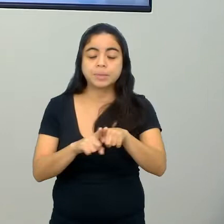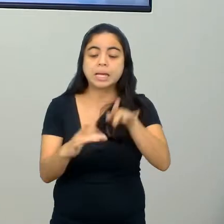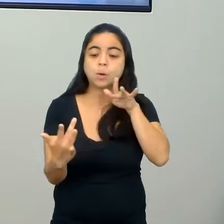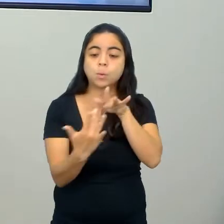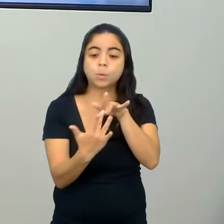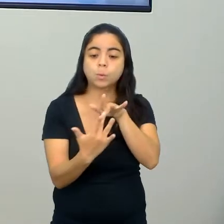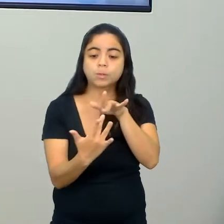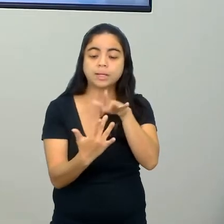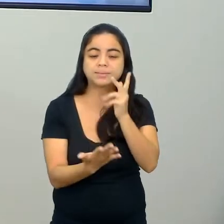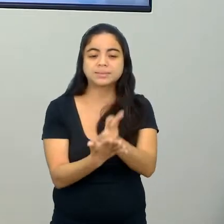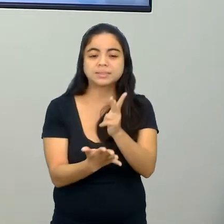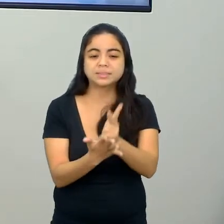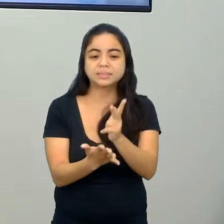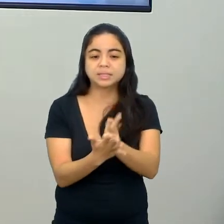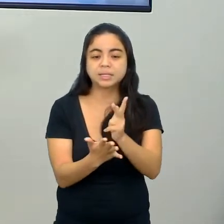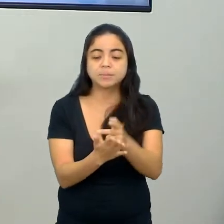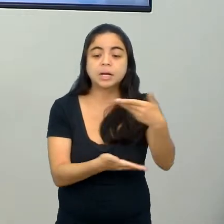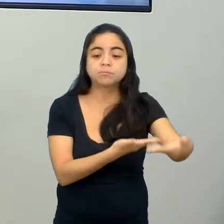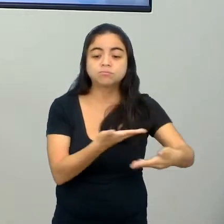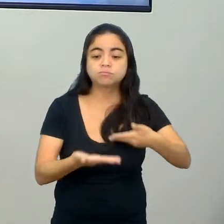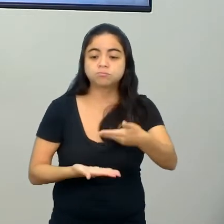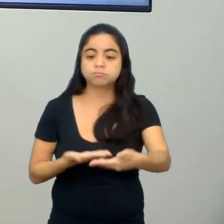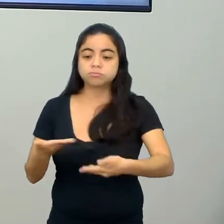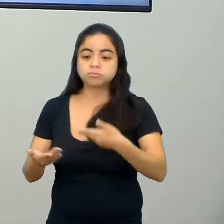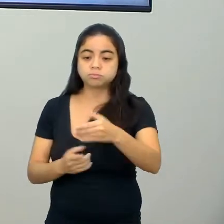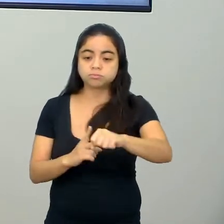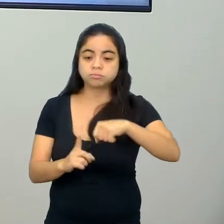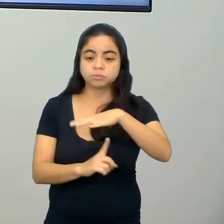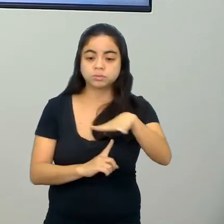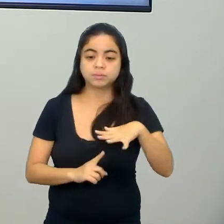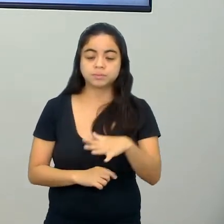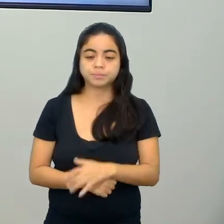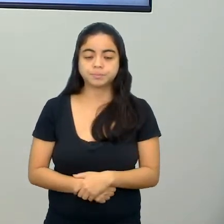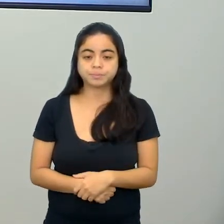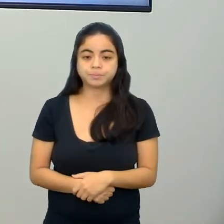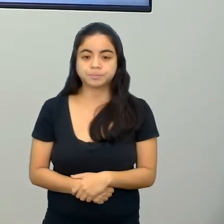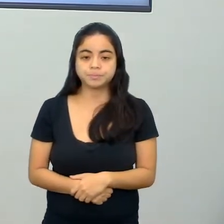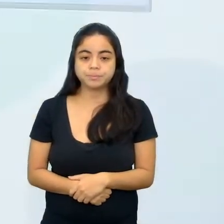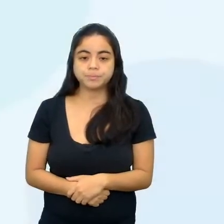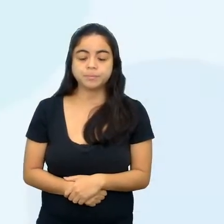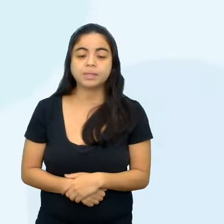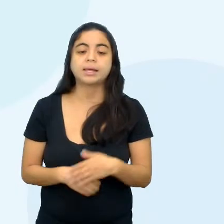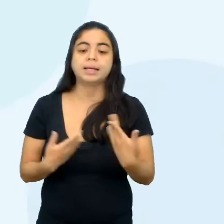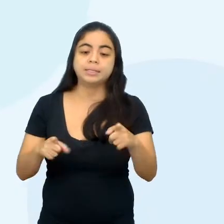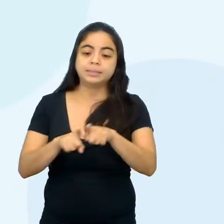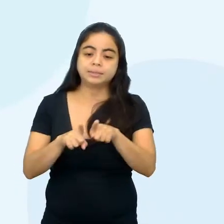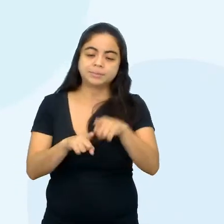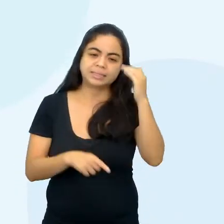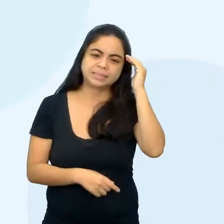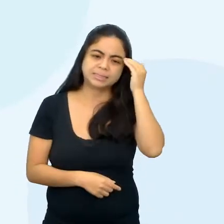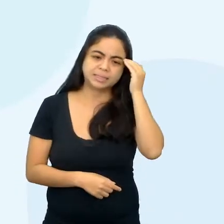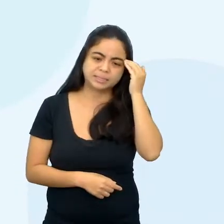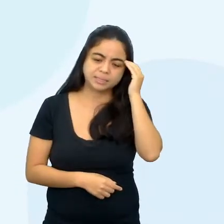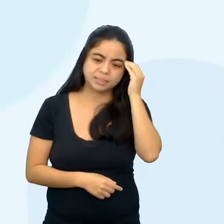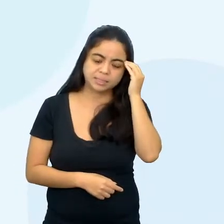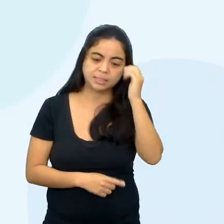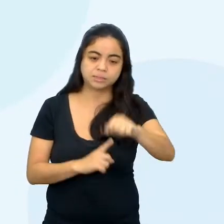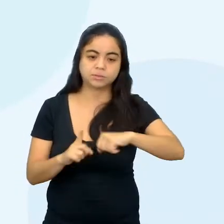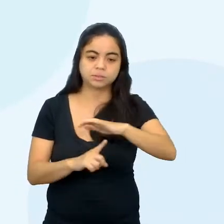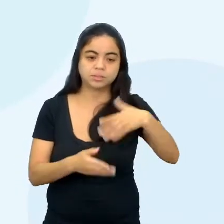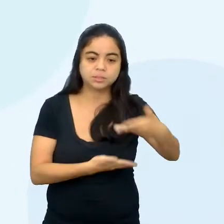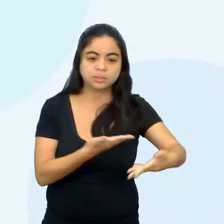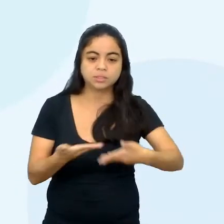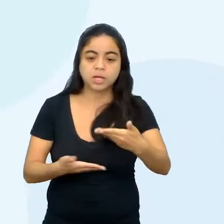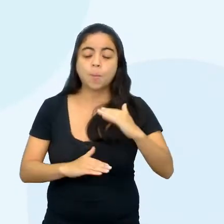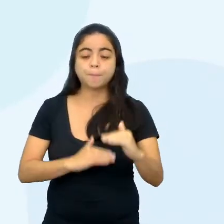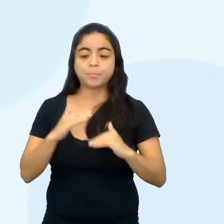a gente sempre vai estar socializando, tá? E também entender que a socialização é o